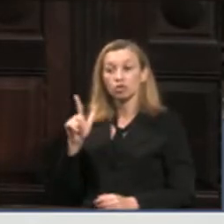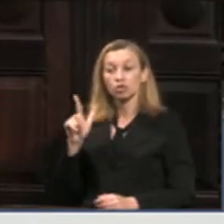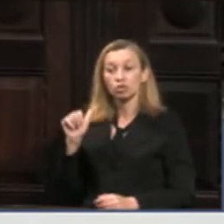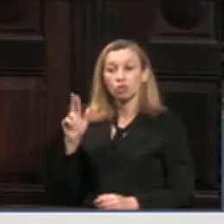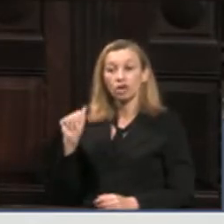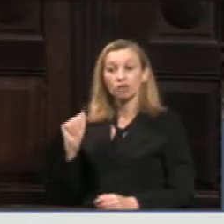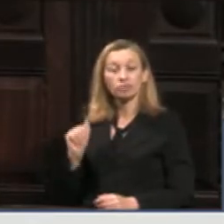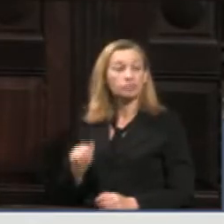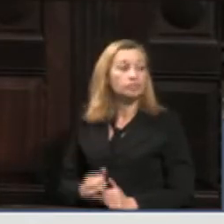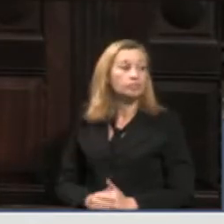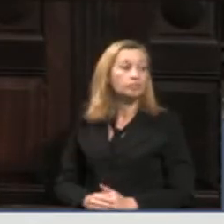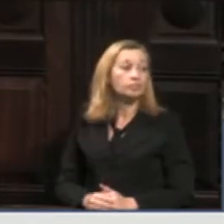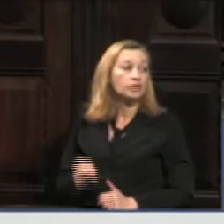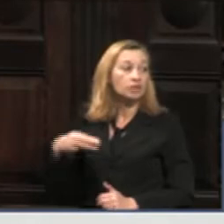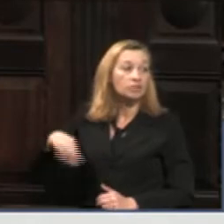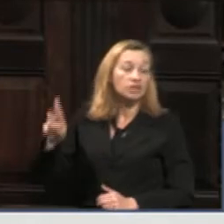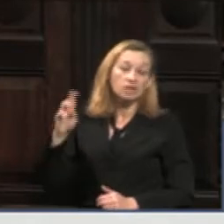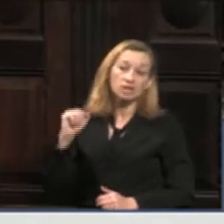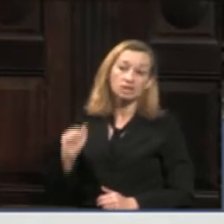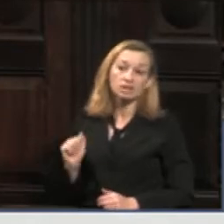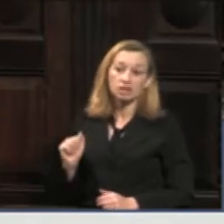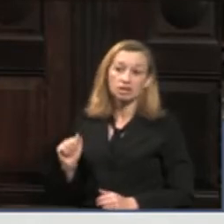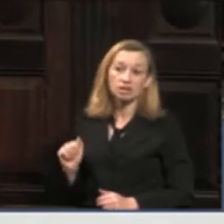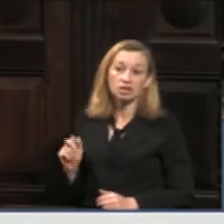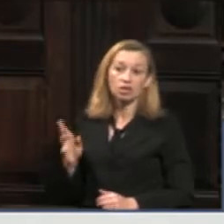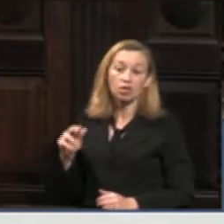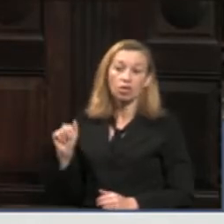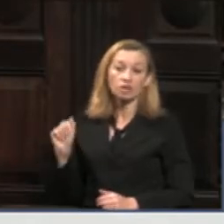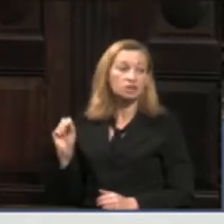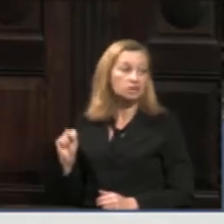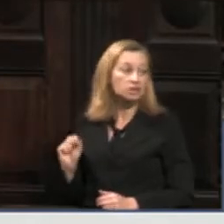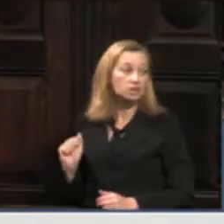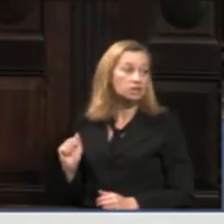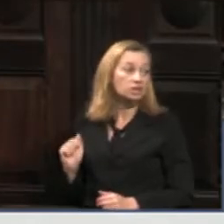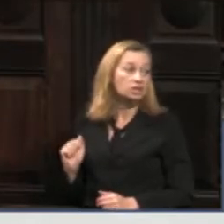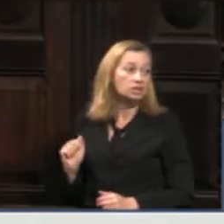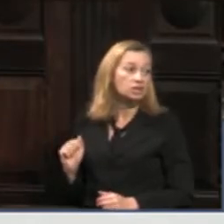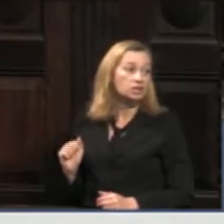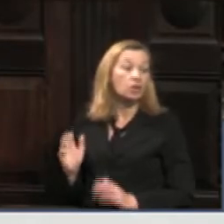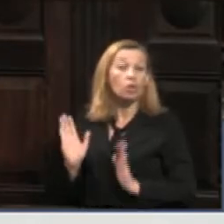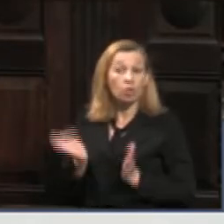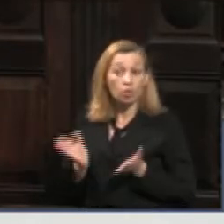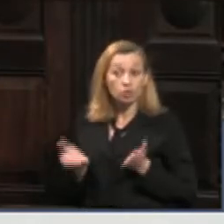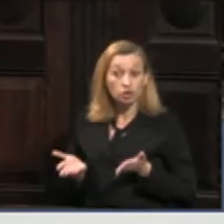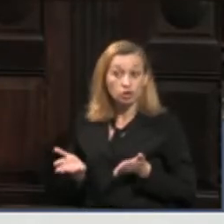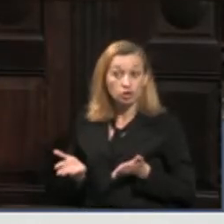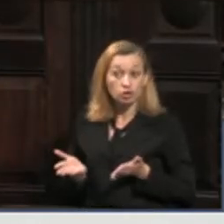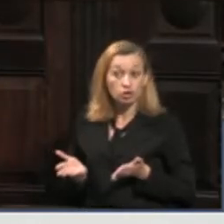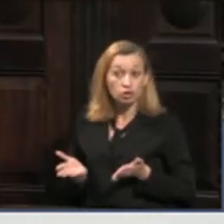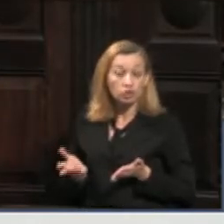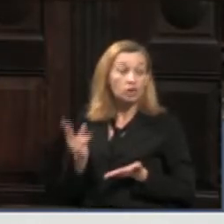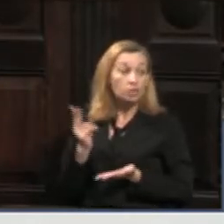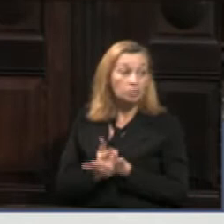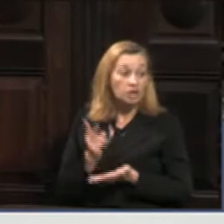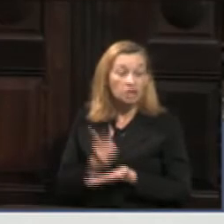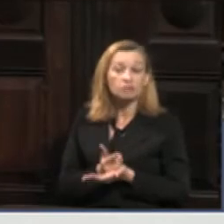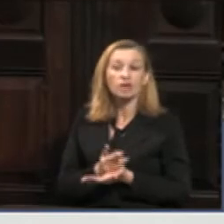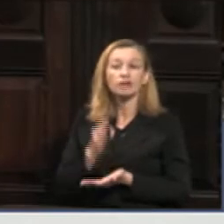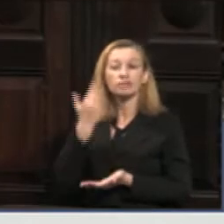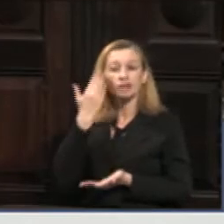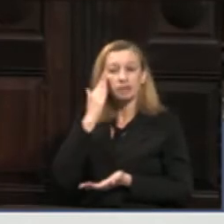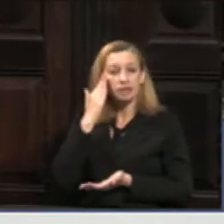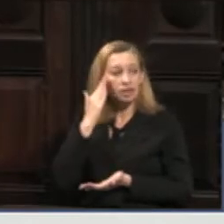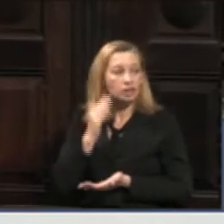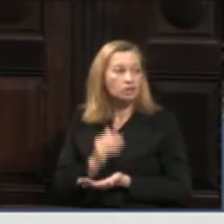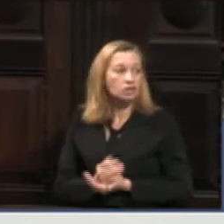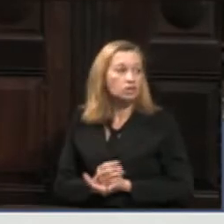Weber, hoje presidindo o Supremo Tribunal Federal, mesmo tendo ela o entendimento de